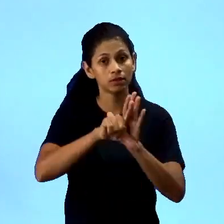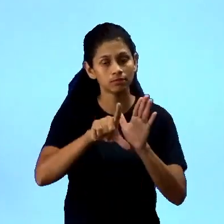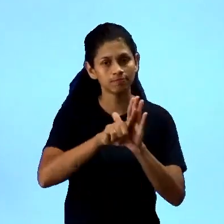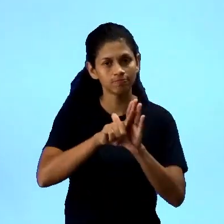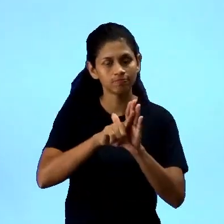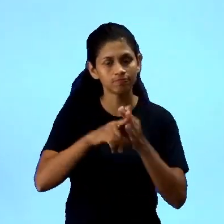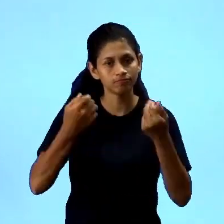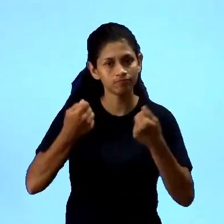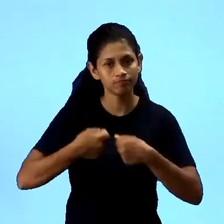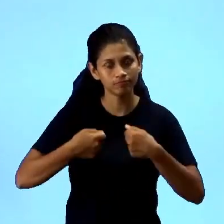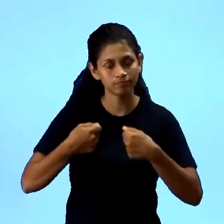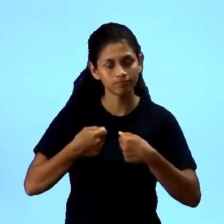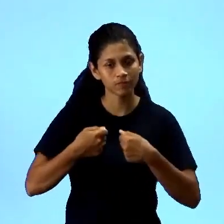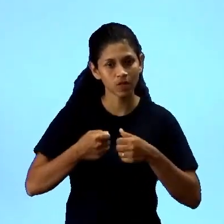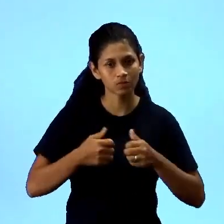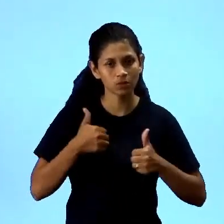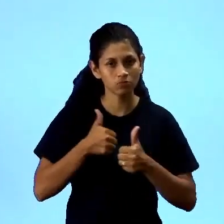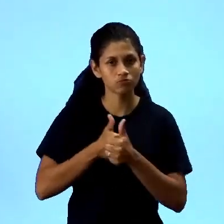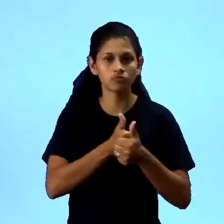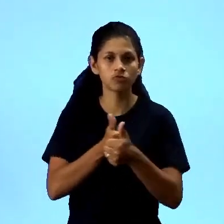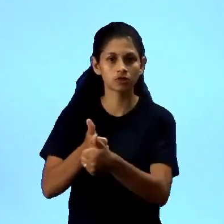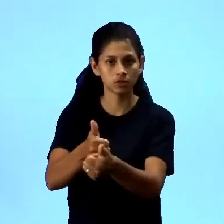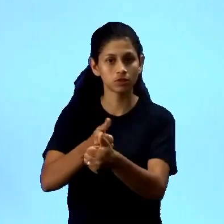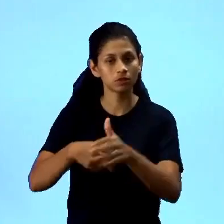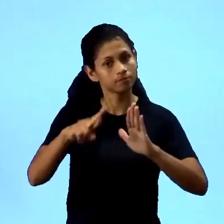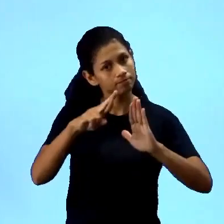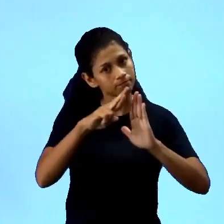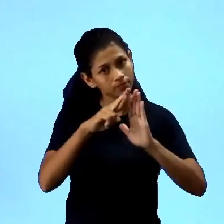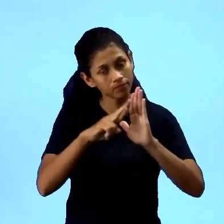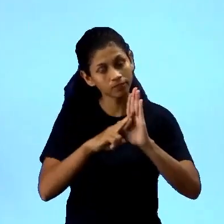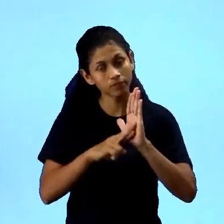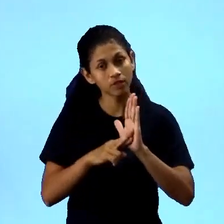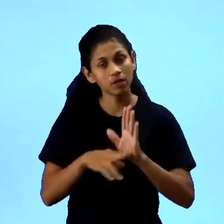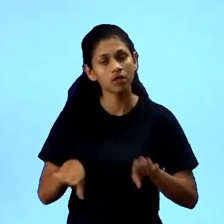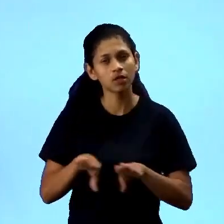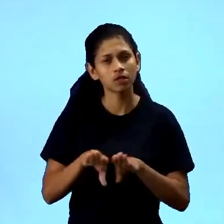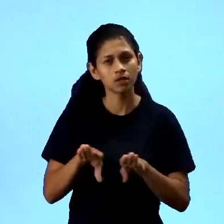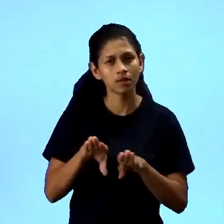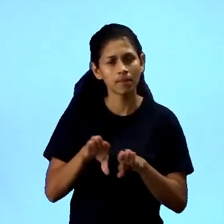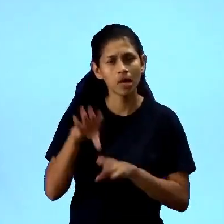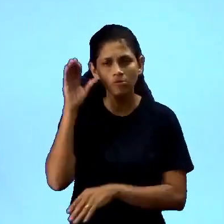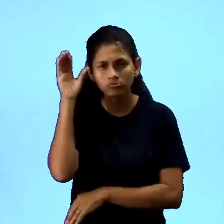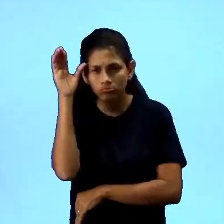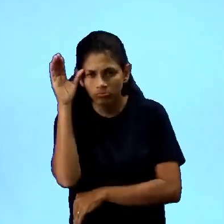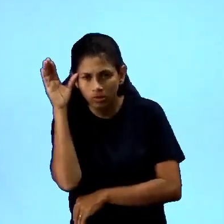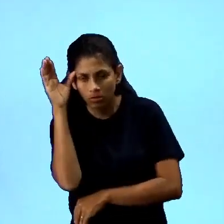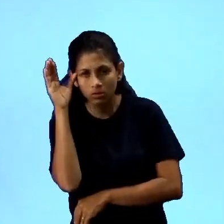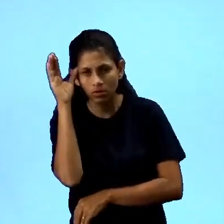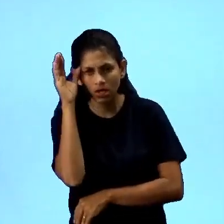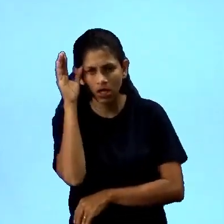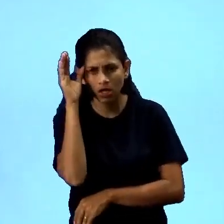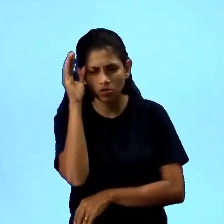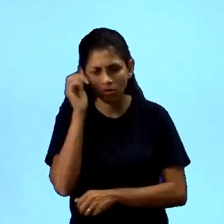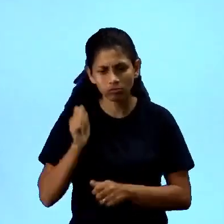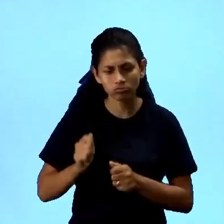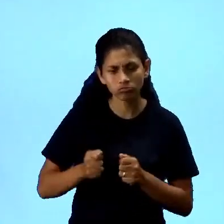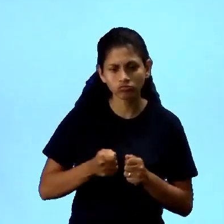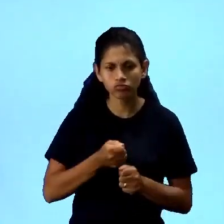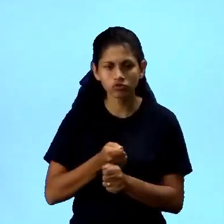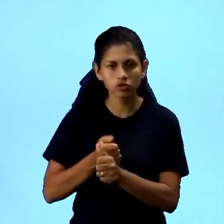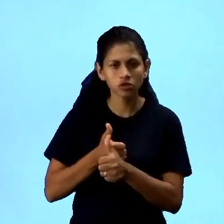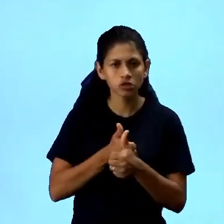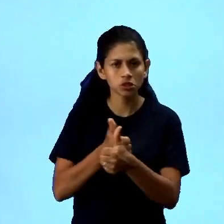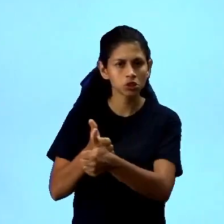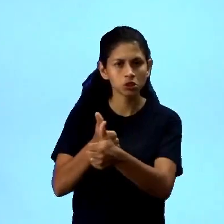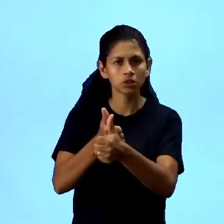siga as leis, sigam as regras e também a gente se conscientize de não é só seguir a lei, de que a gente deve ter